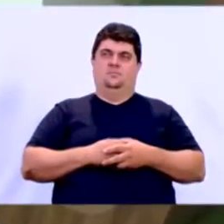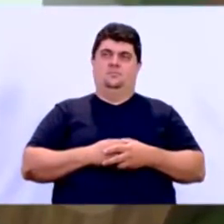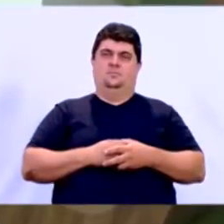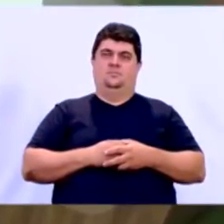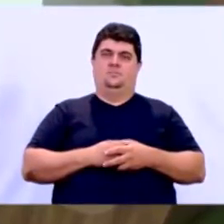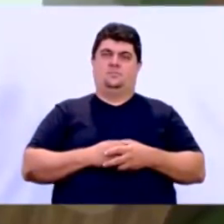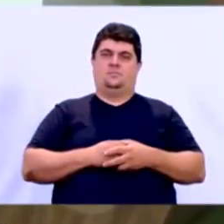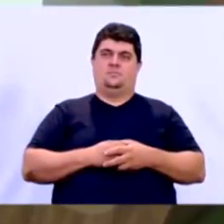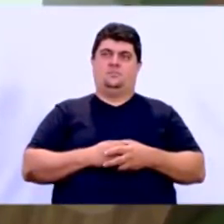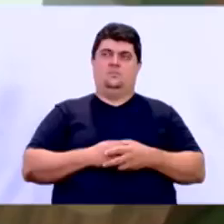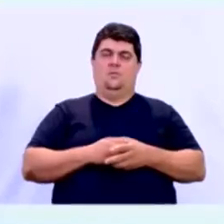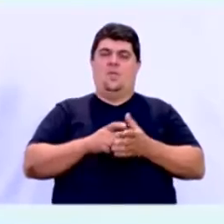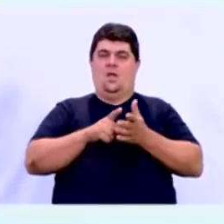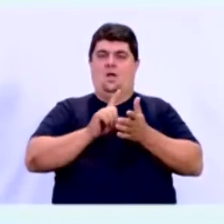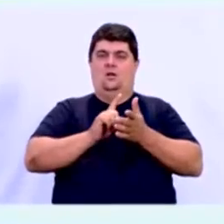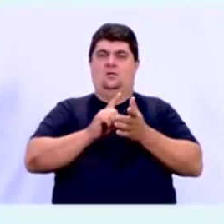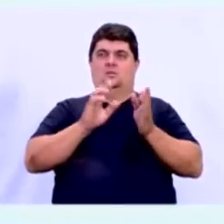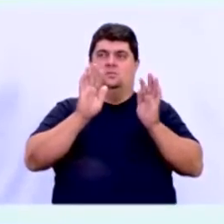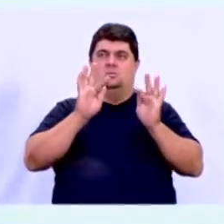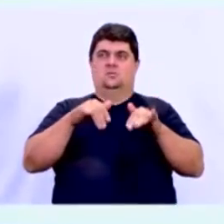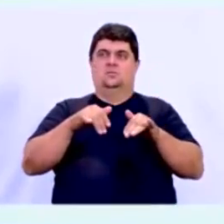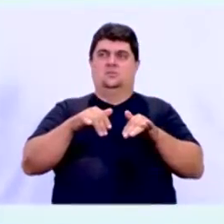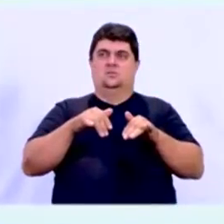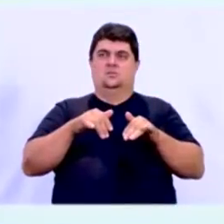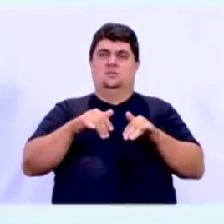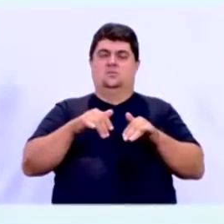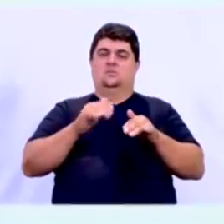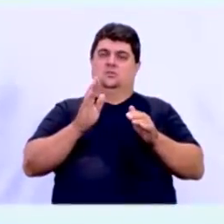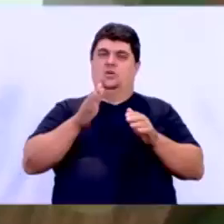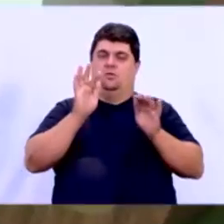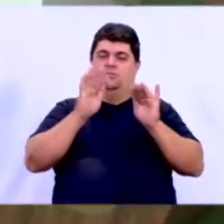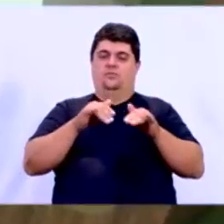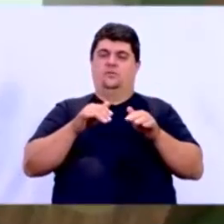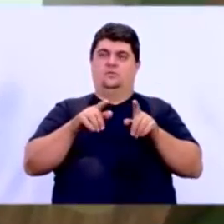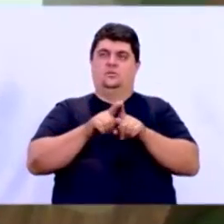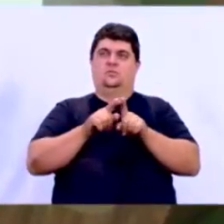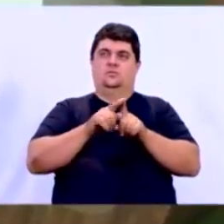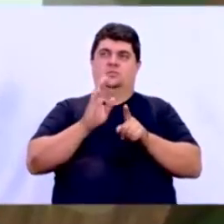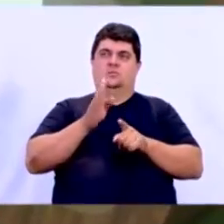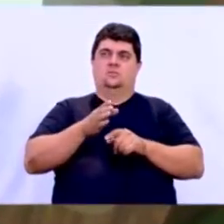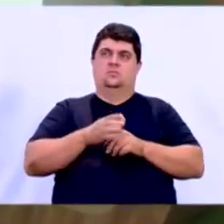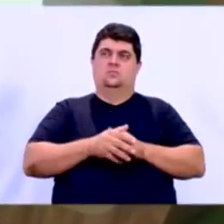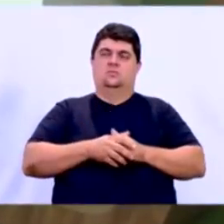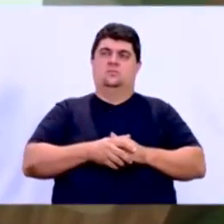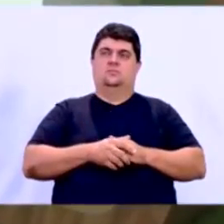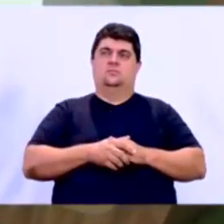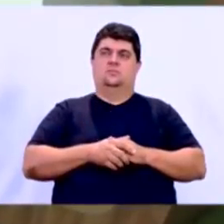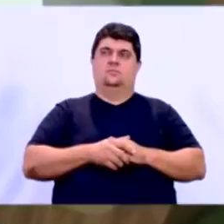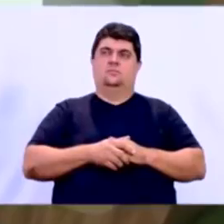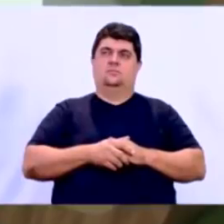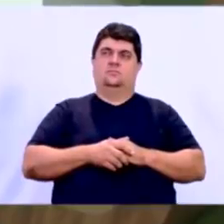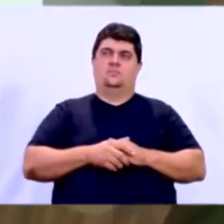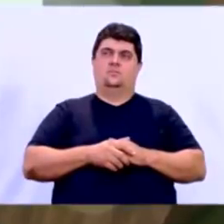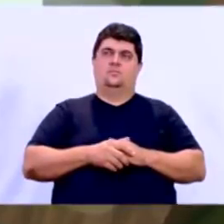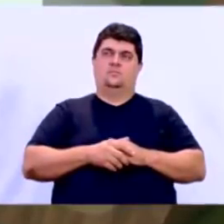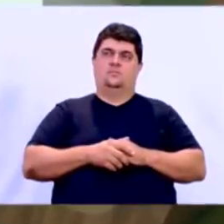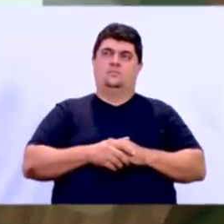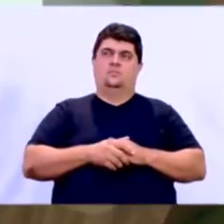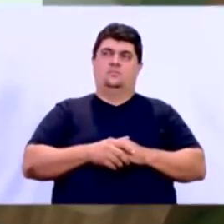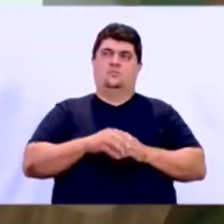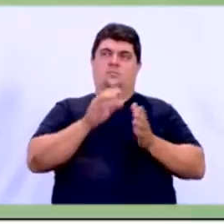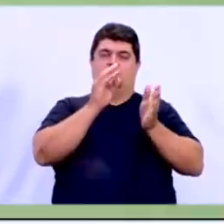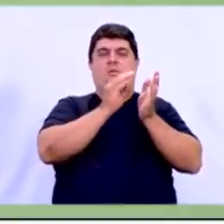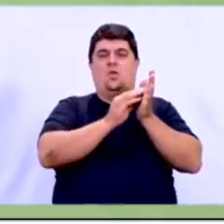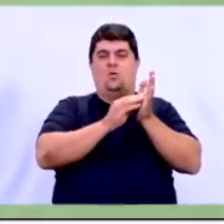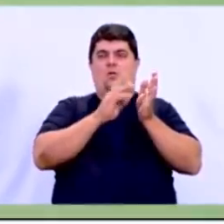antes só da gente concluir, porque agora eu acredito que a gente fechou, né, professor? Já fechou nas 5 questões. As 5 questões, né? Então, eu coloquei aqui,